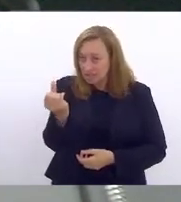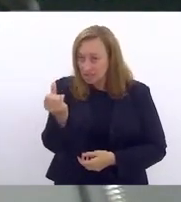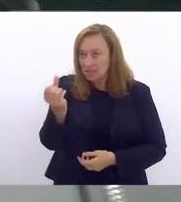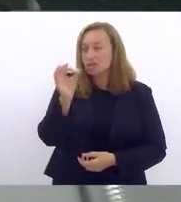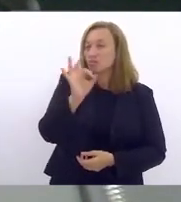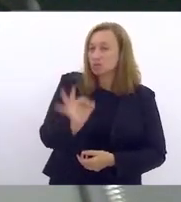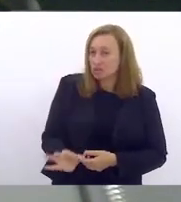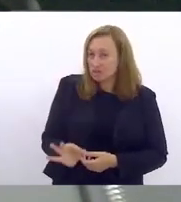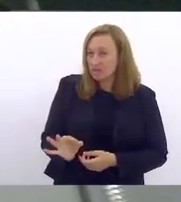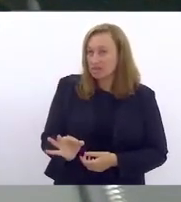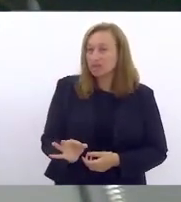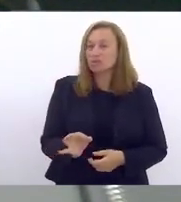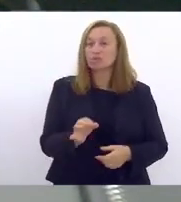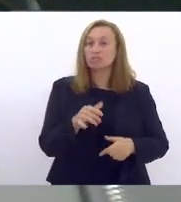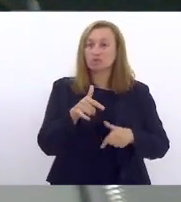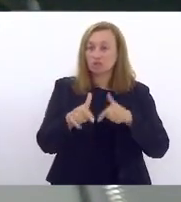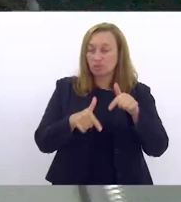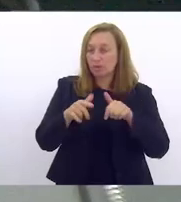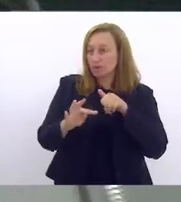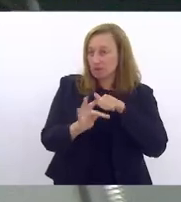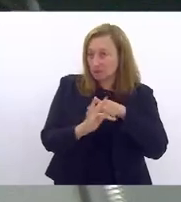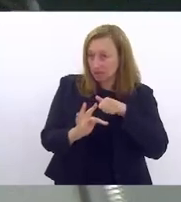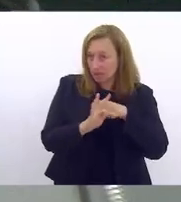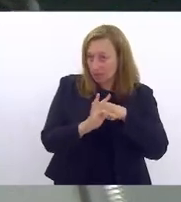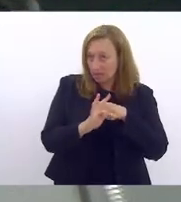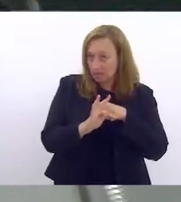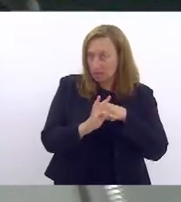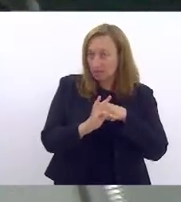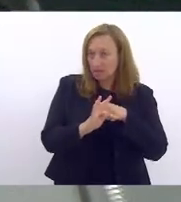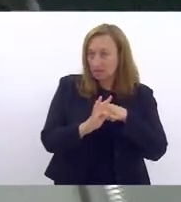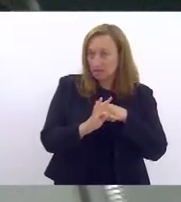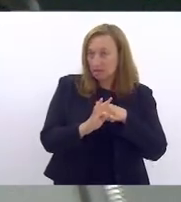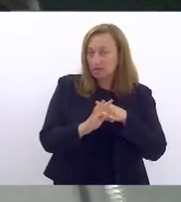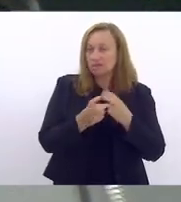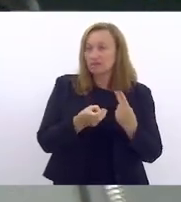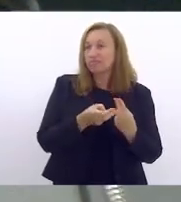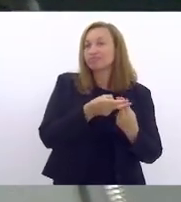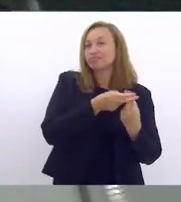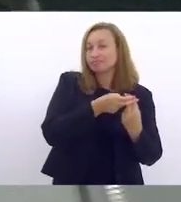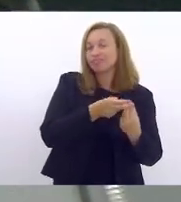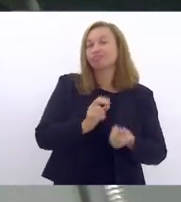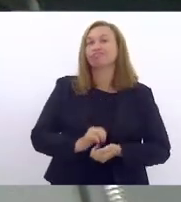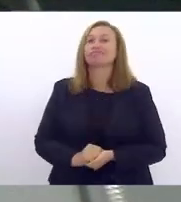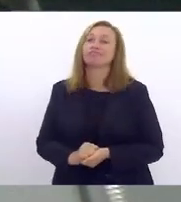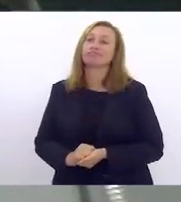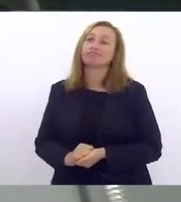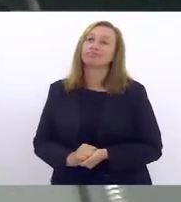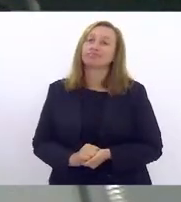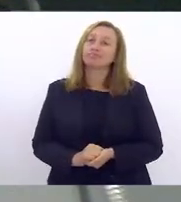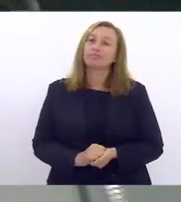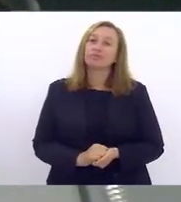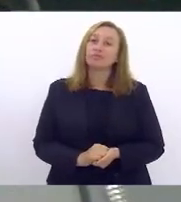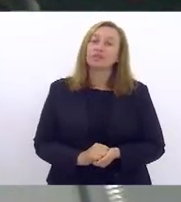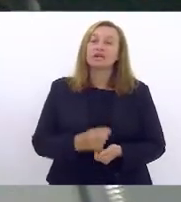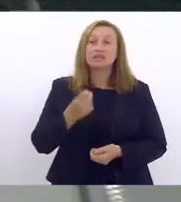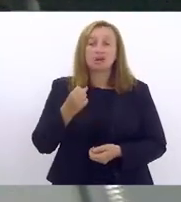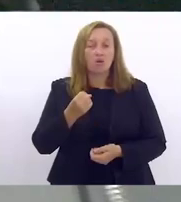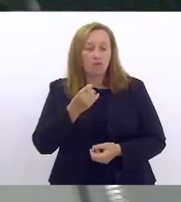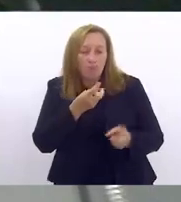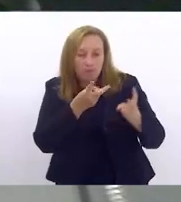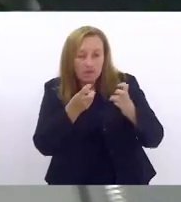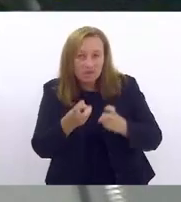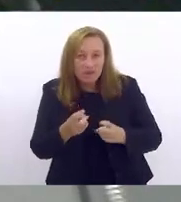86% desses trabalhadores técnicos estão no Sistema Único de Saúde. Quando eu vou olhar quem são